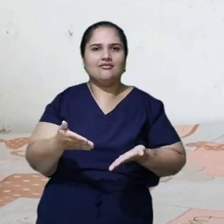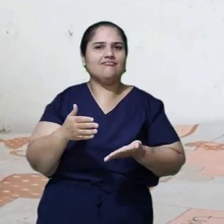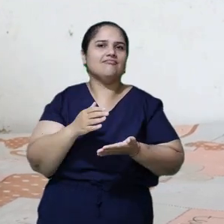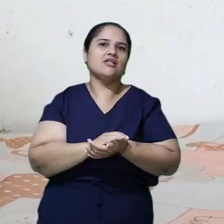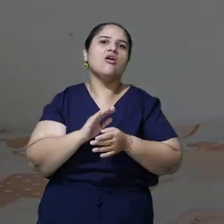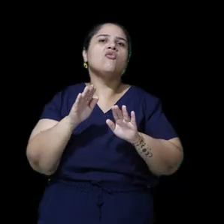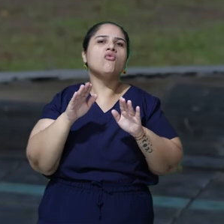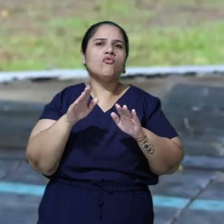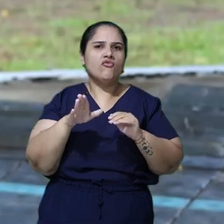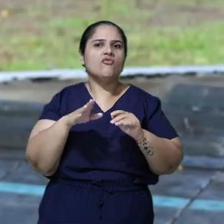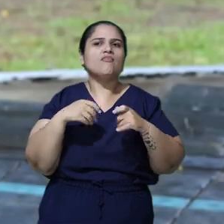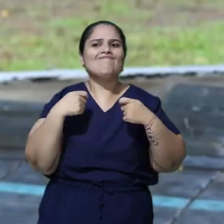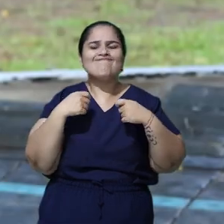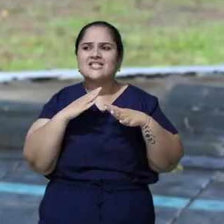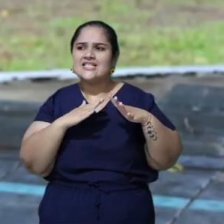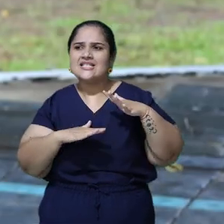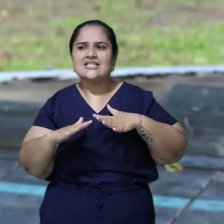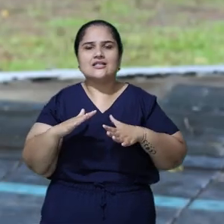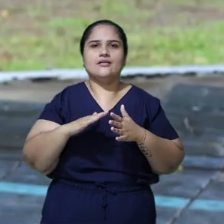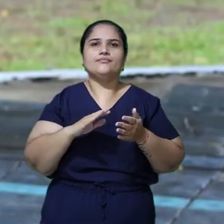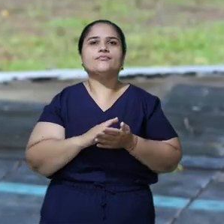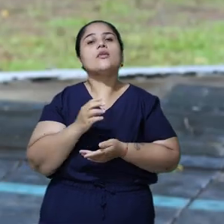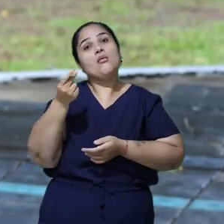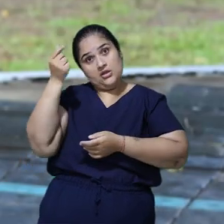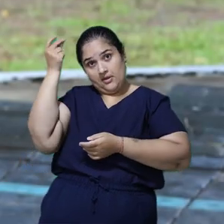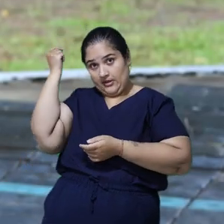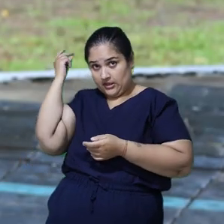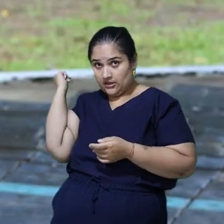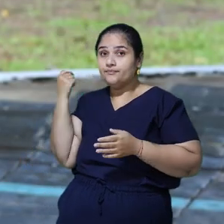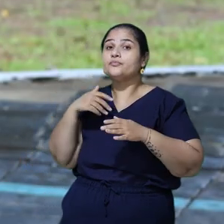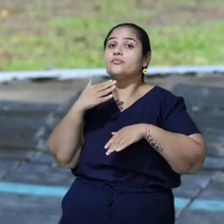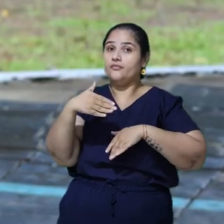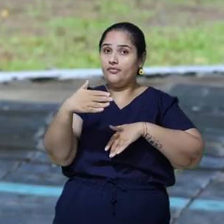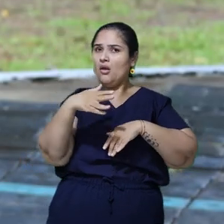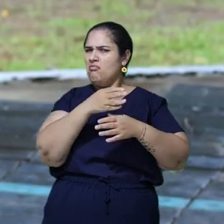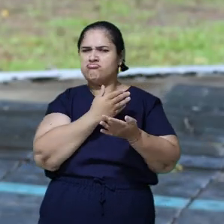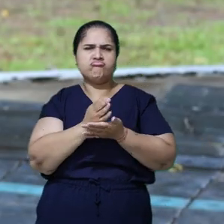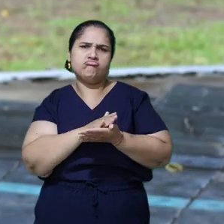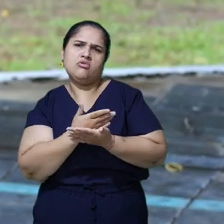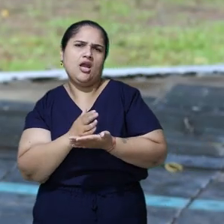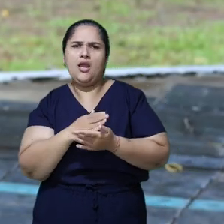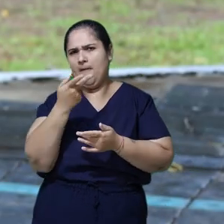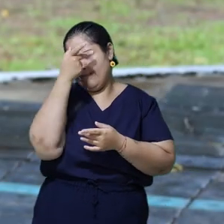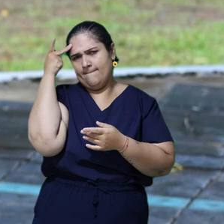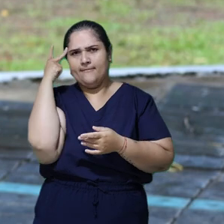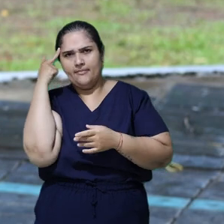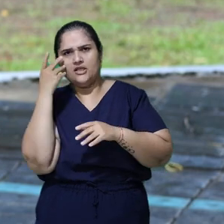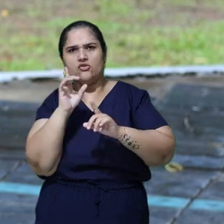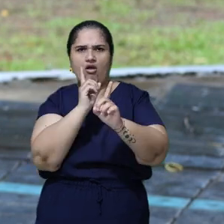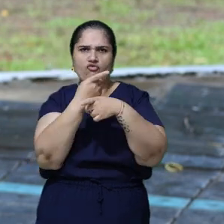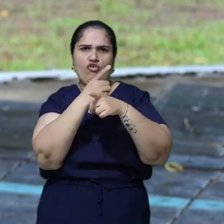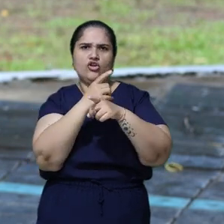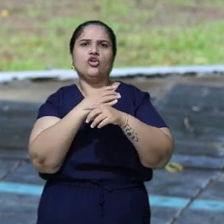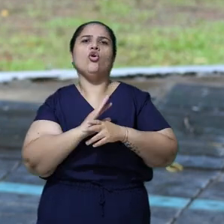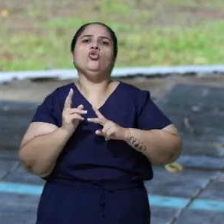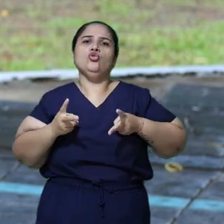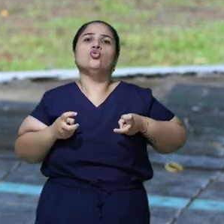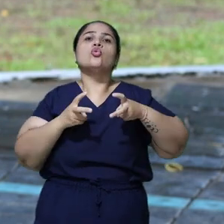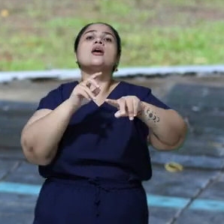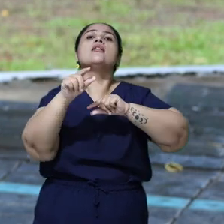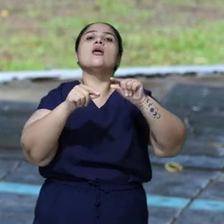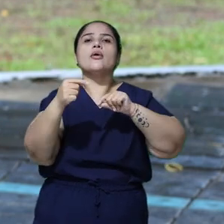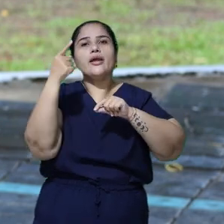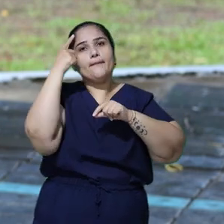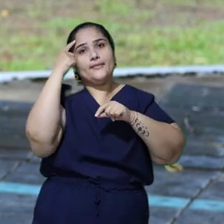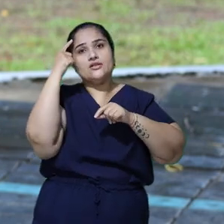aquele dia. Muito tempo atrás, quando qualquer pessoa era diagnosticada com câncer, a primeira coisa que você pensava, foi o que eu pensei